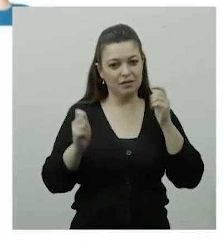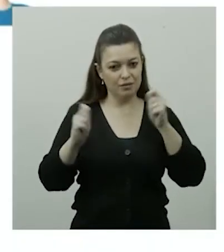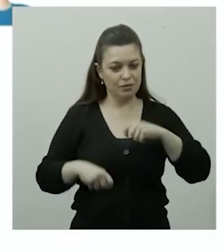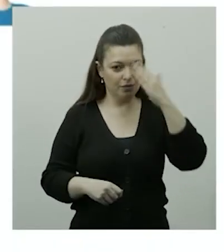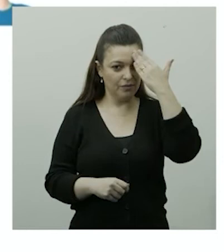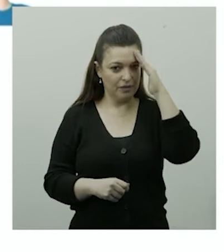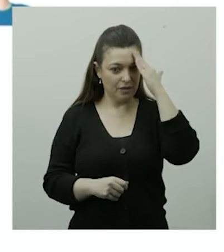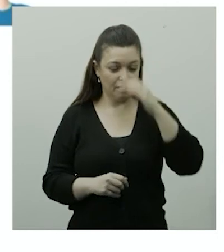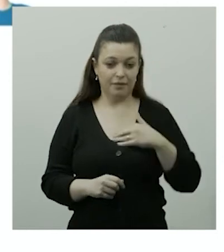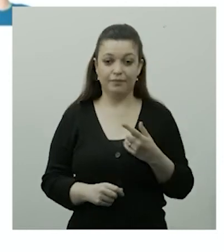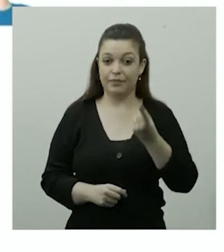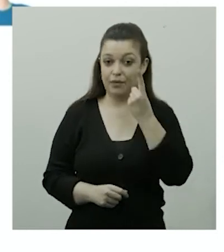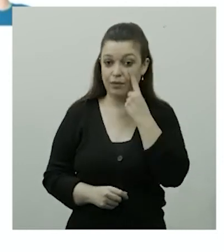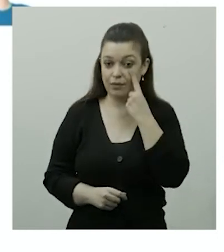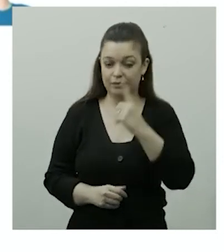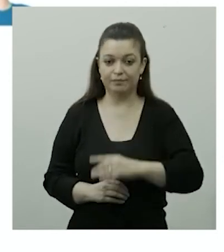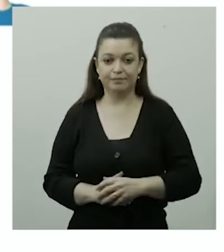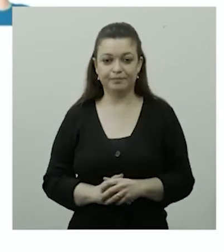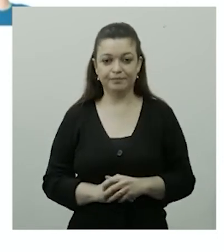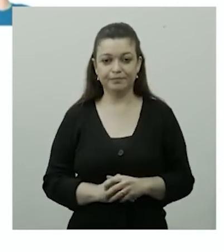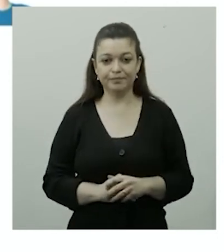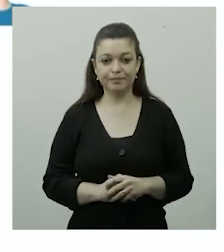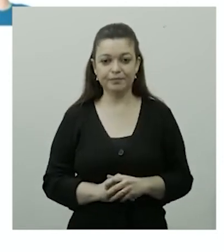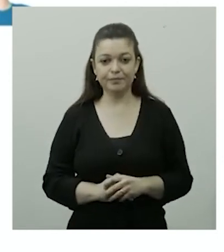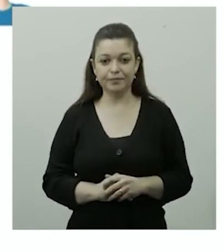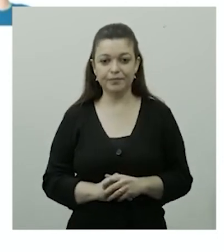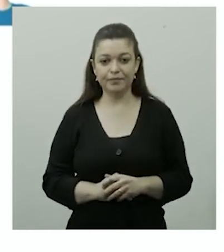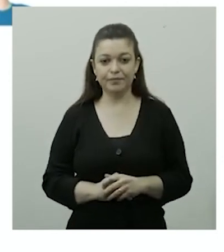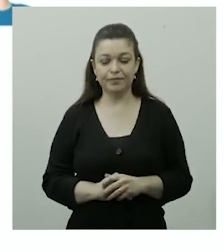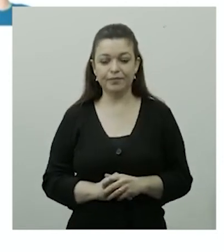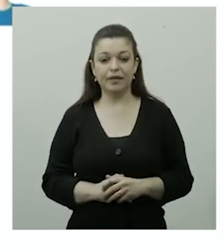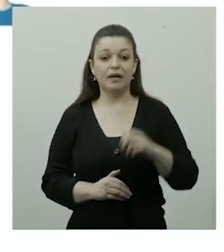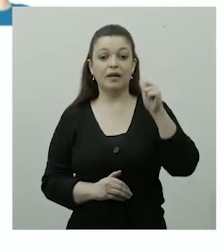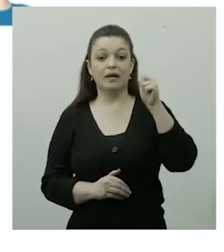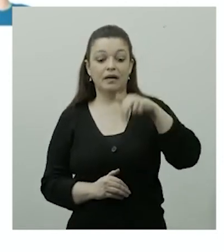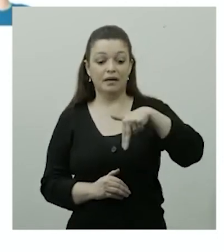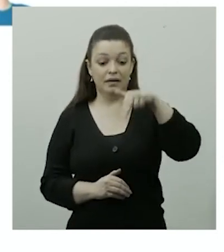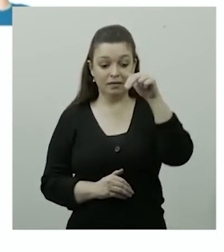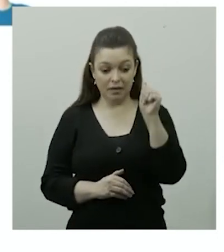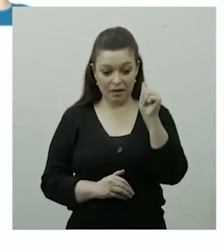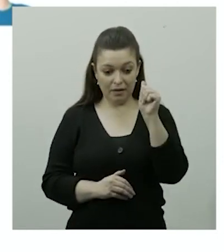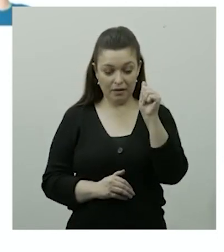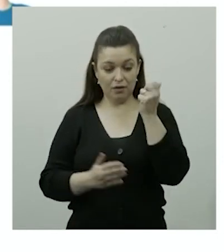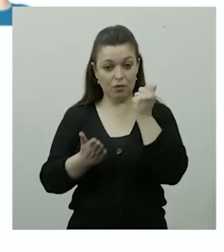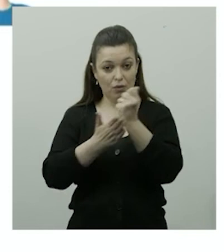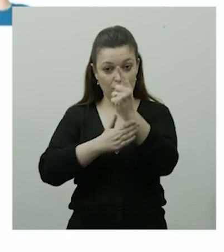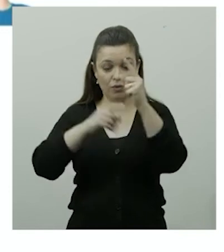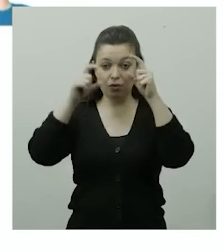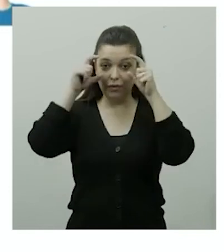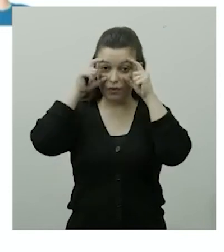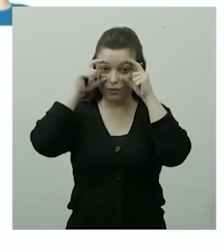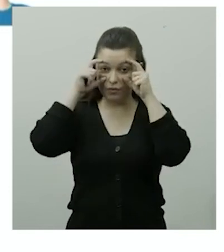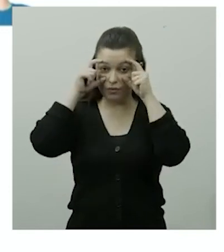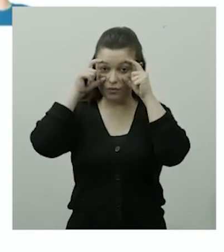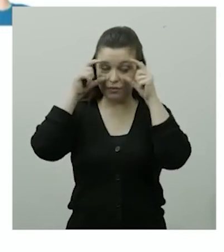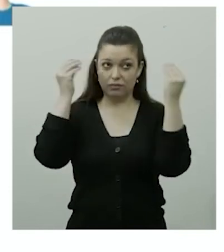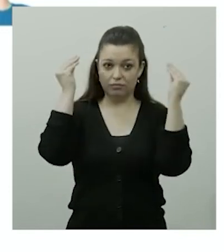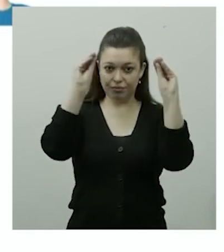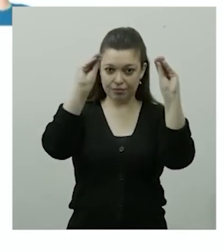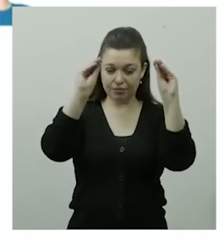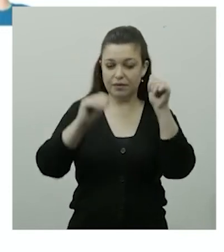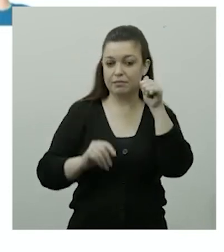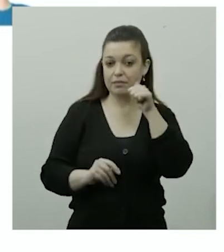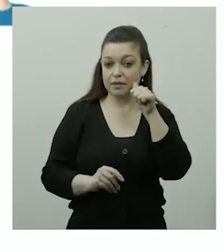Vamos lá. A Ana comprou um óculos. A